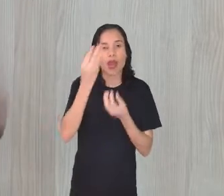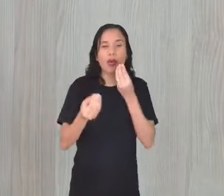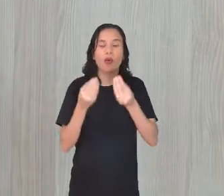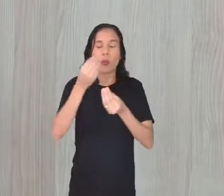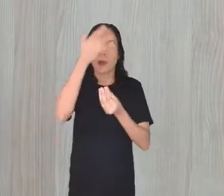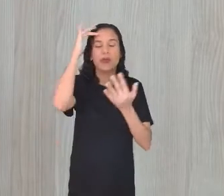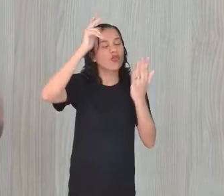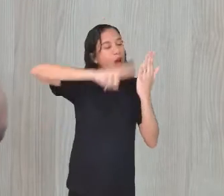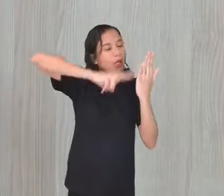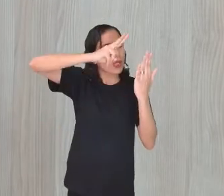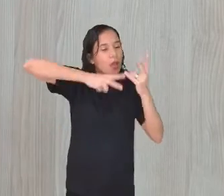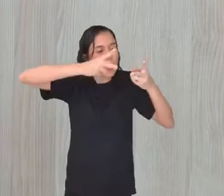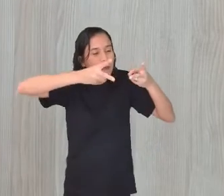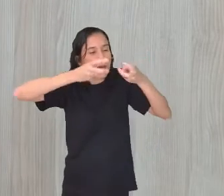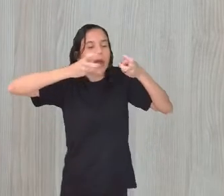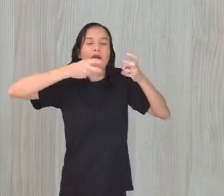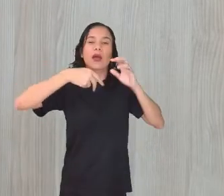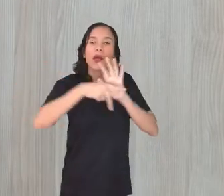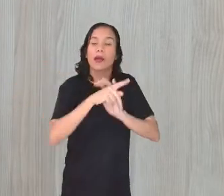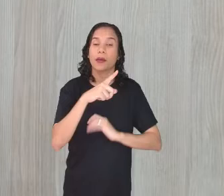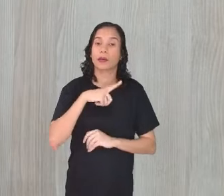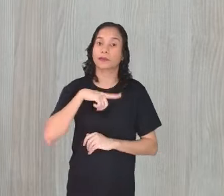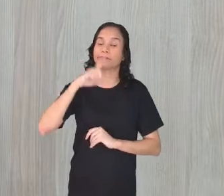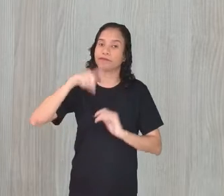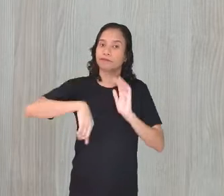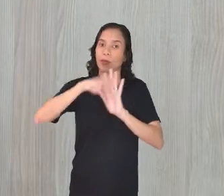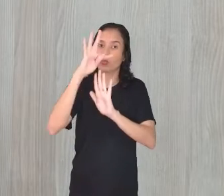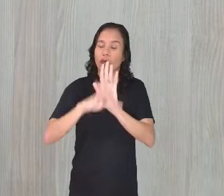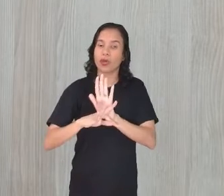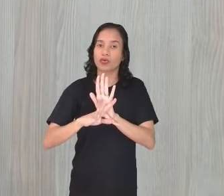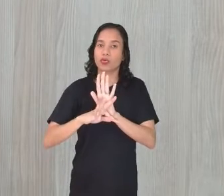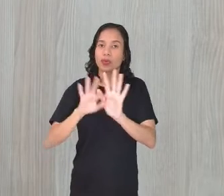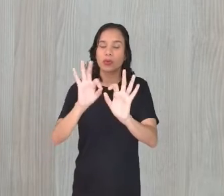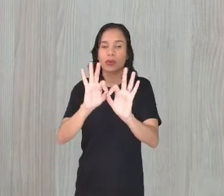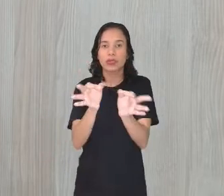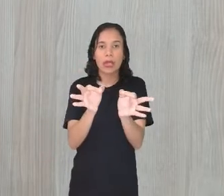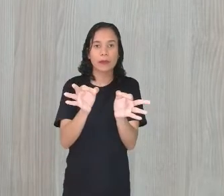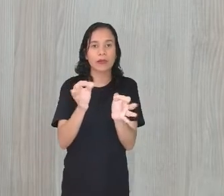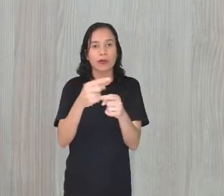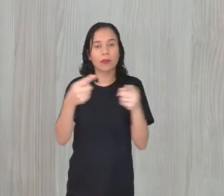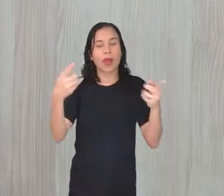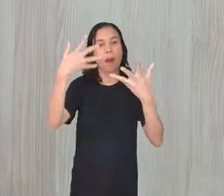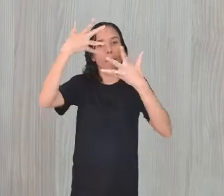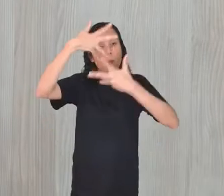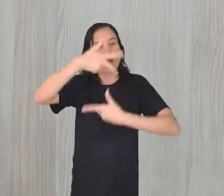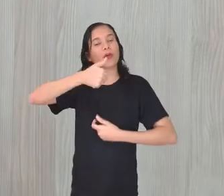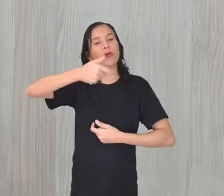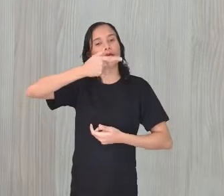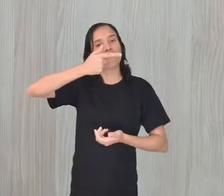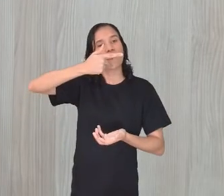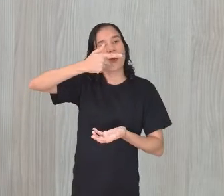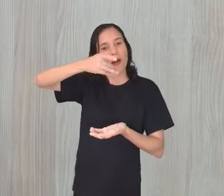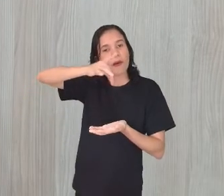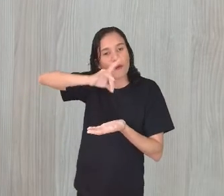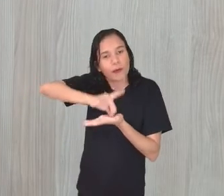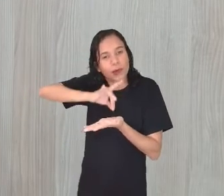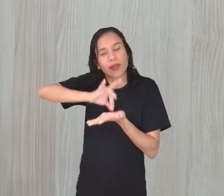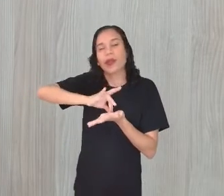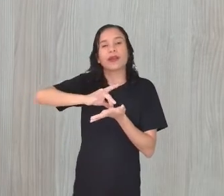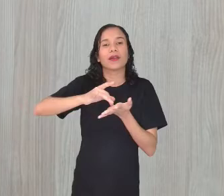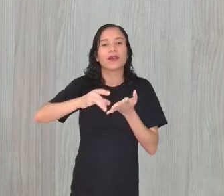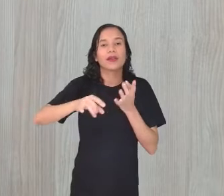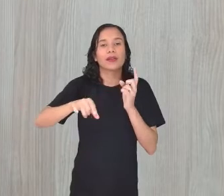percepção, né? Da sensibilidade. Mas que é um texto muito cru. Mas ele é muito bonito, ele é muito sincero. E ele não